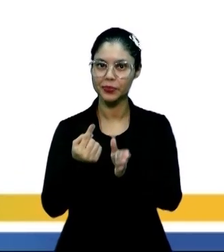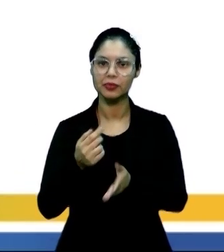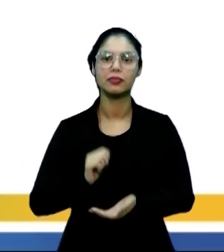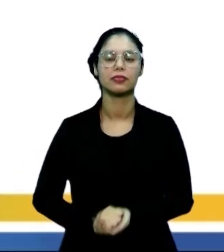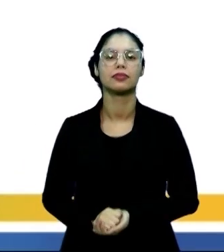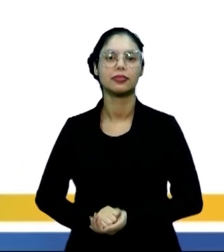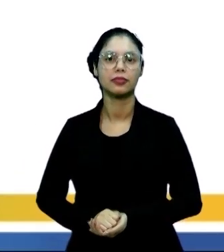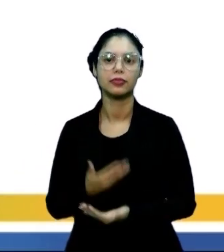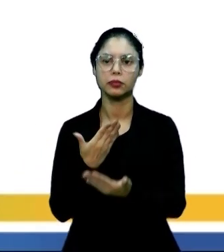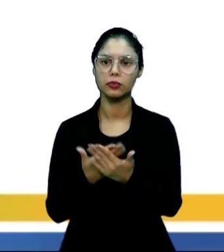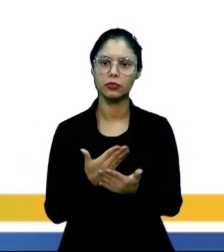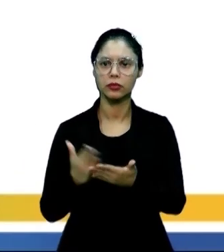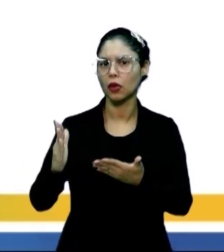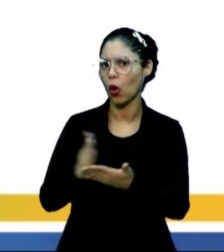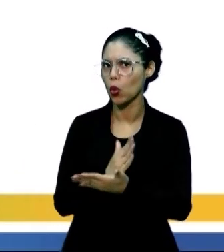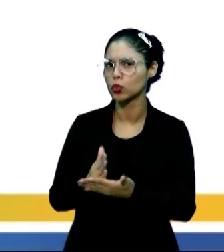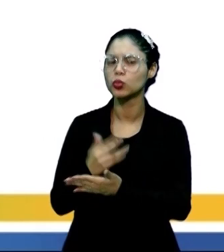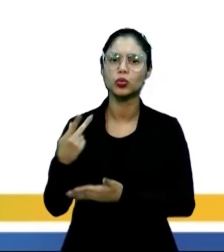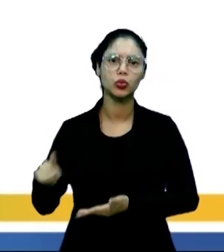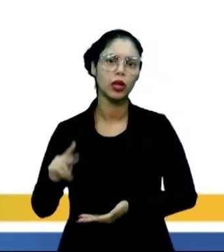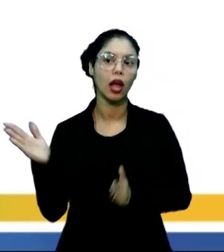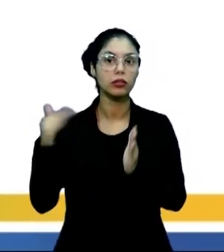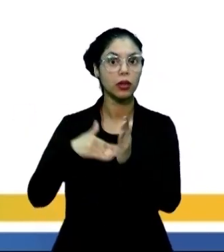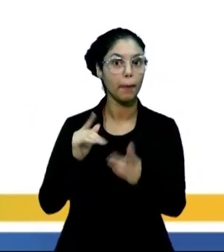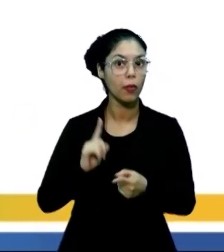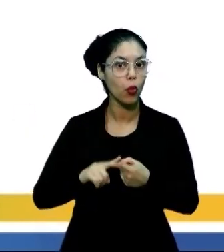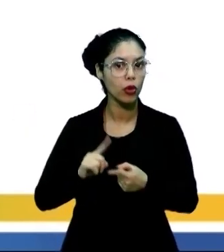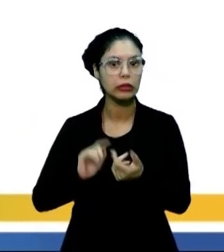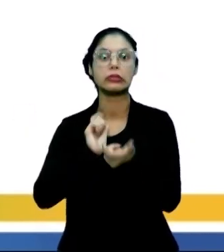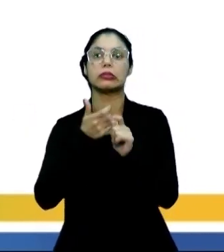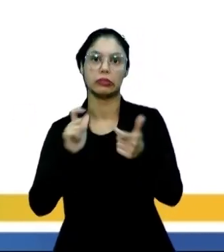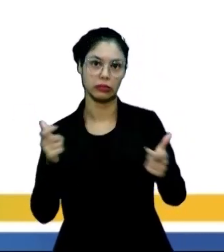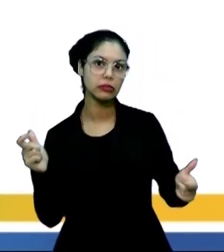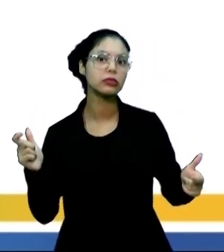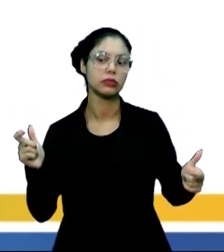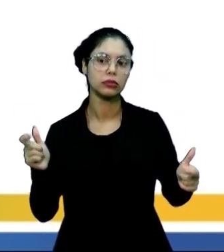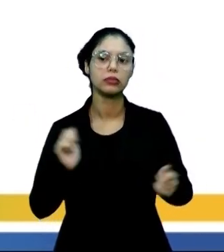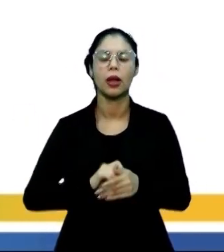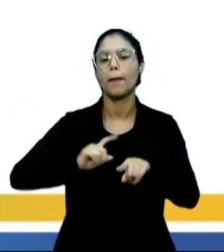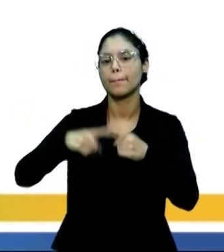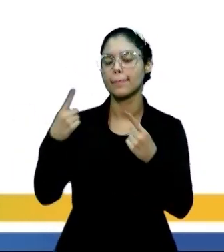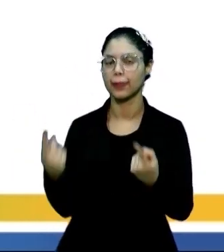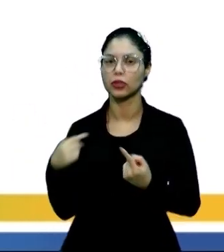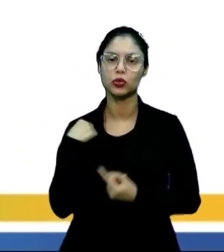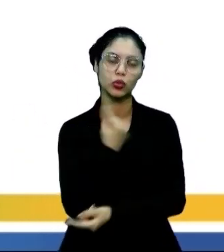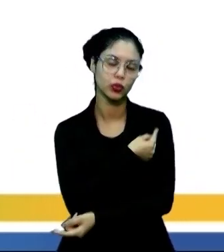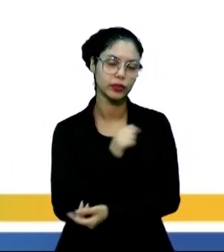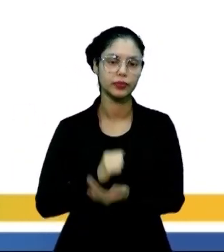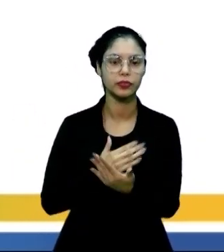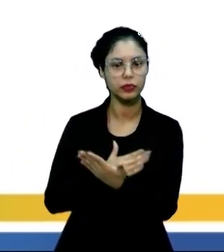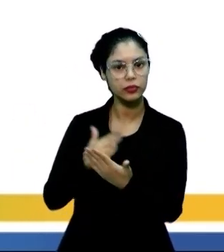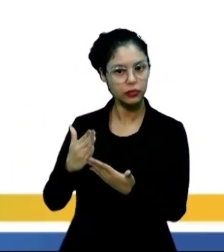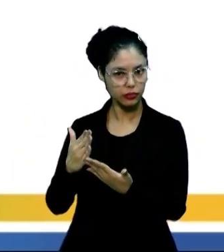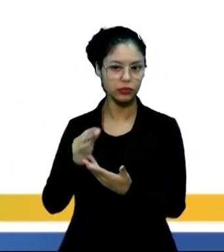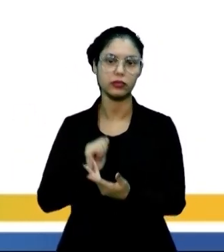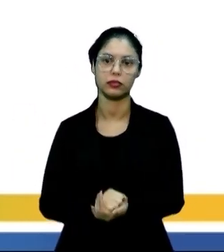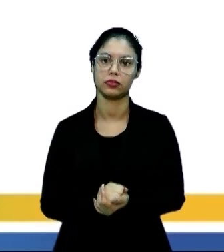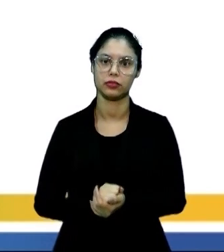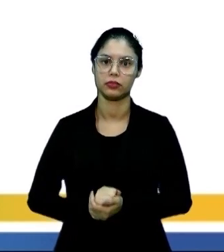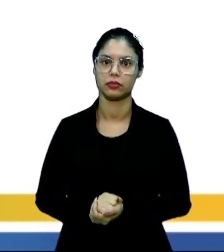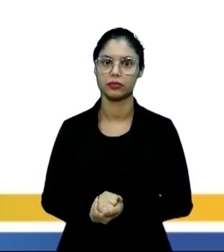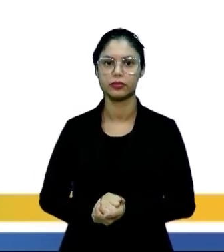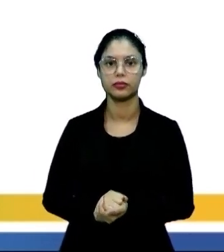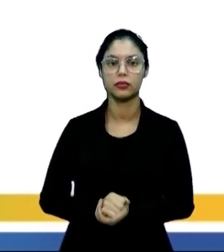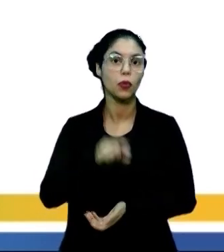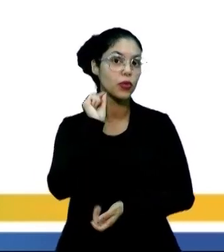nós vamos estudar alguns deles, ok? Até porque são imensos, porém nós vamos começar por comic